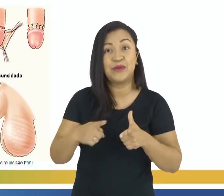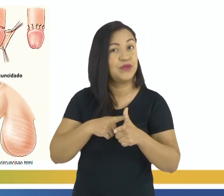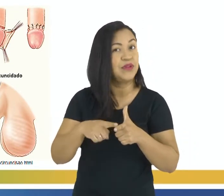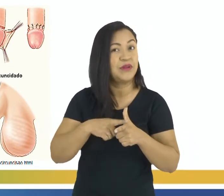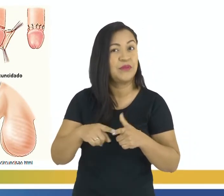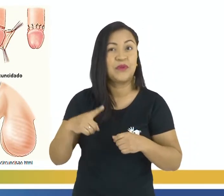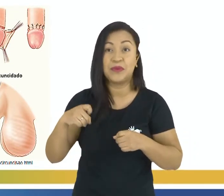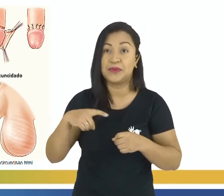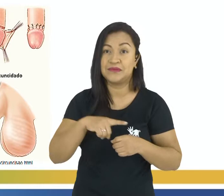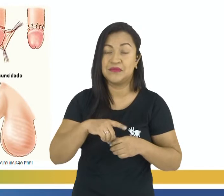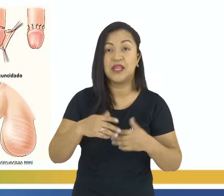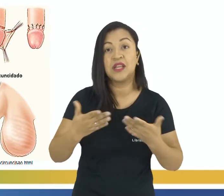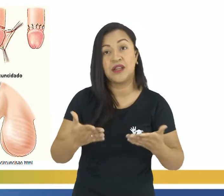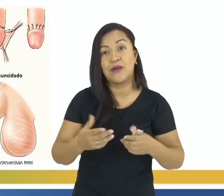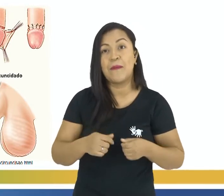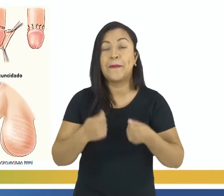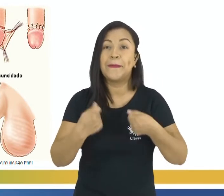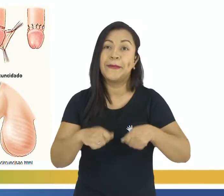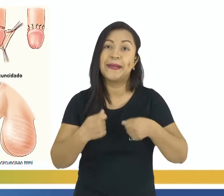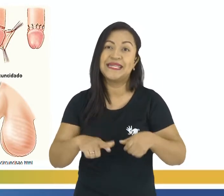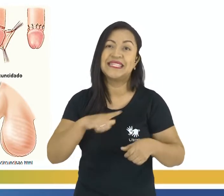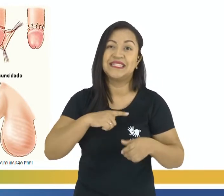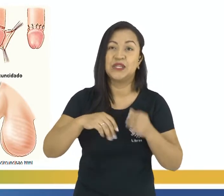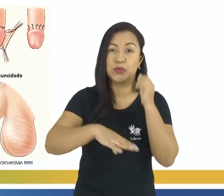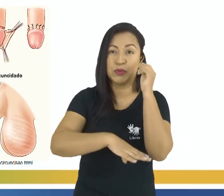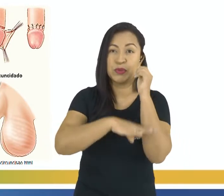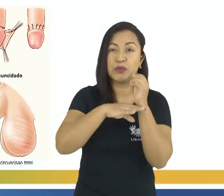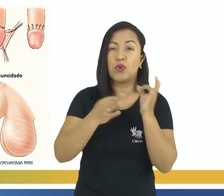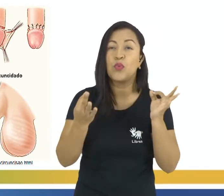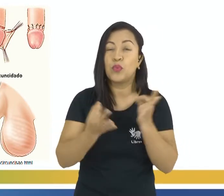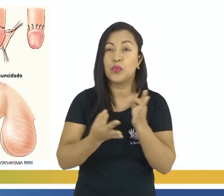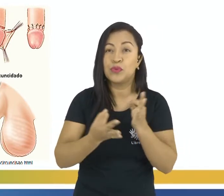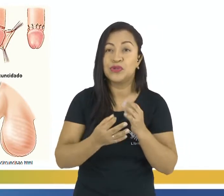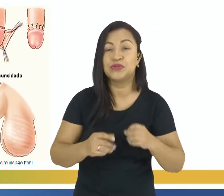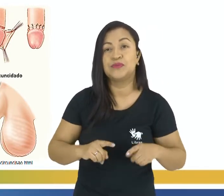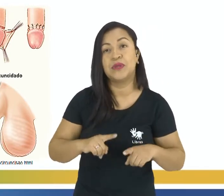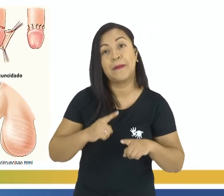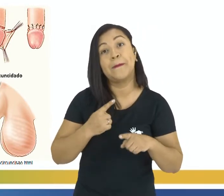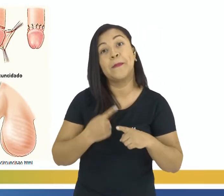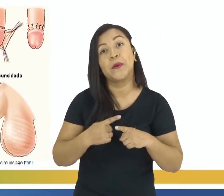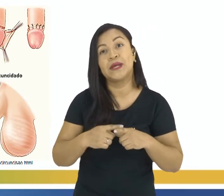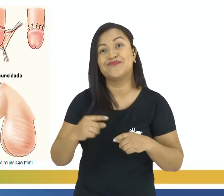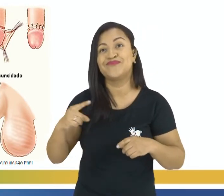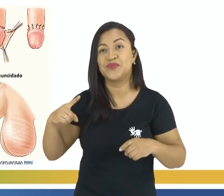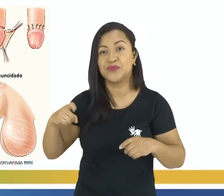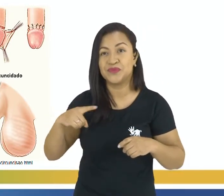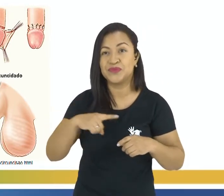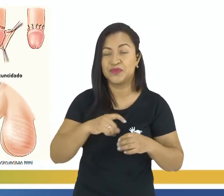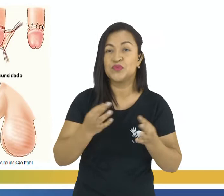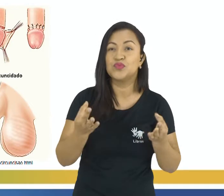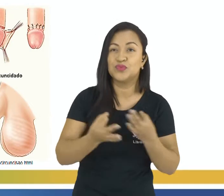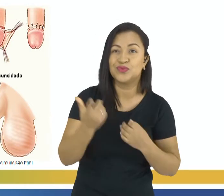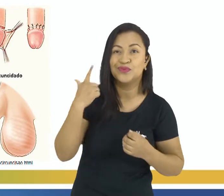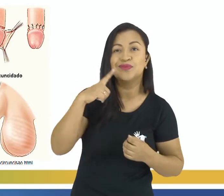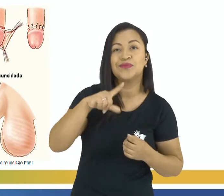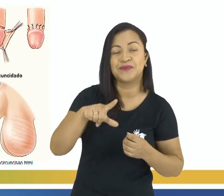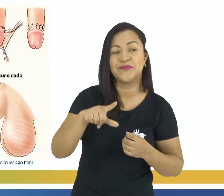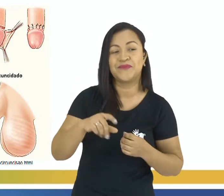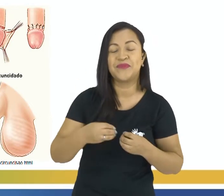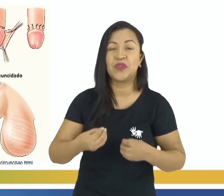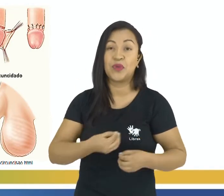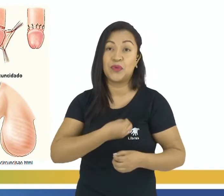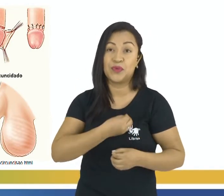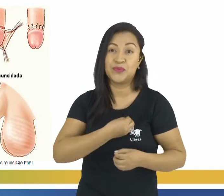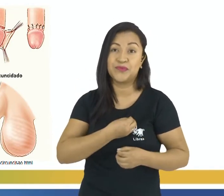necessário uma temperatura ótima para que esses espermatozoides consigam ser produzidos e possam sobreviver. E quem vai regular